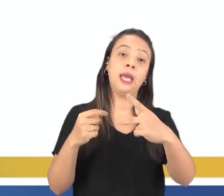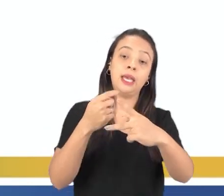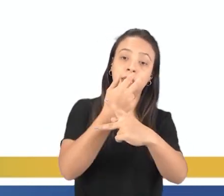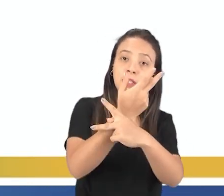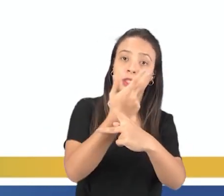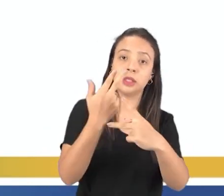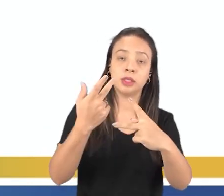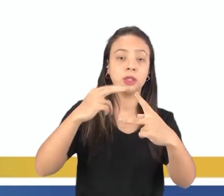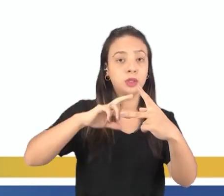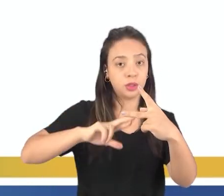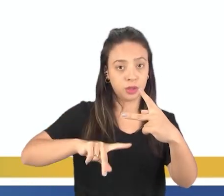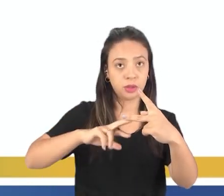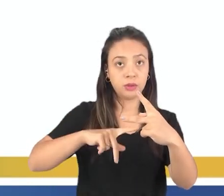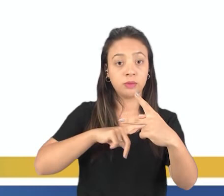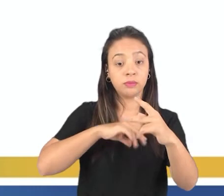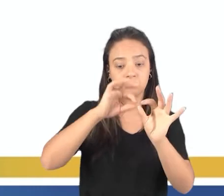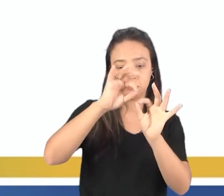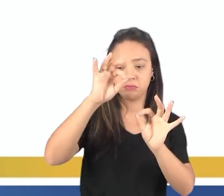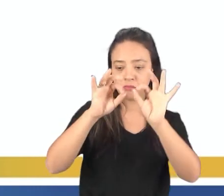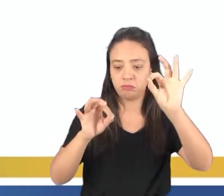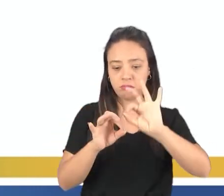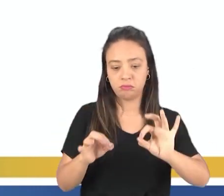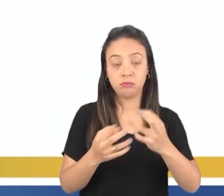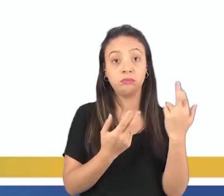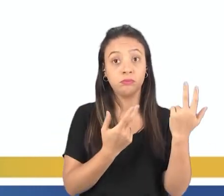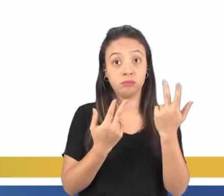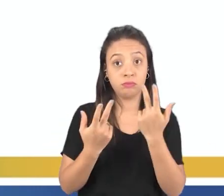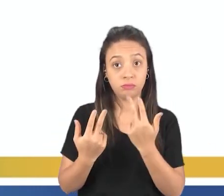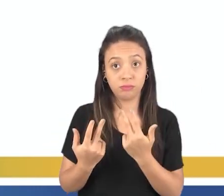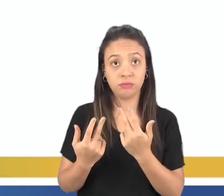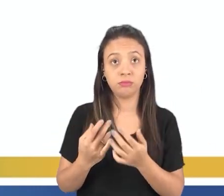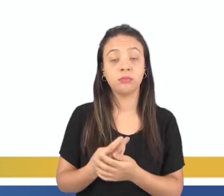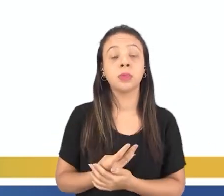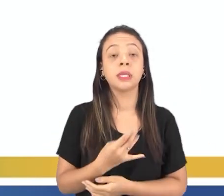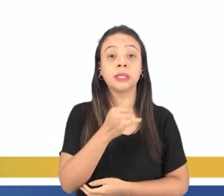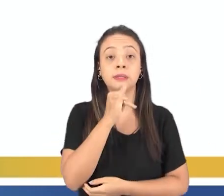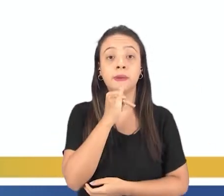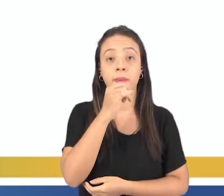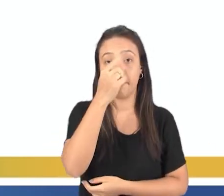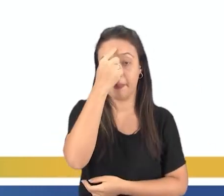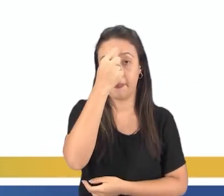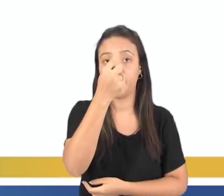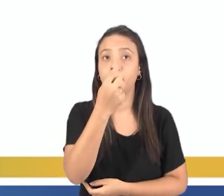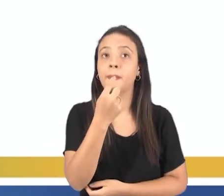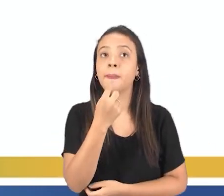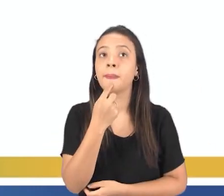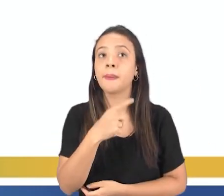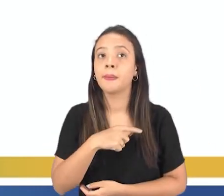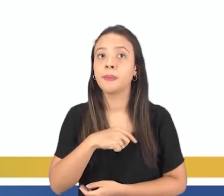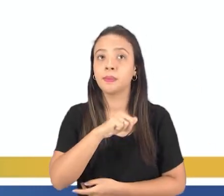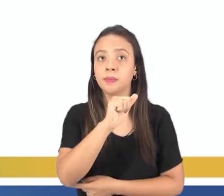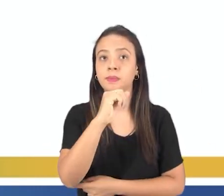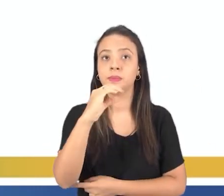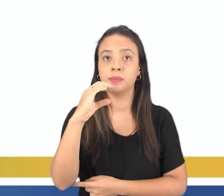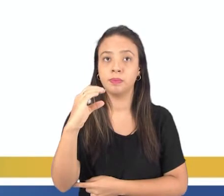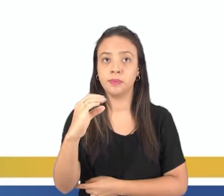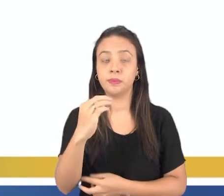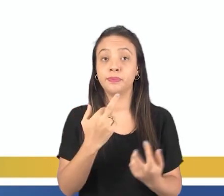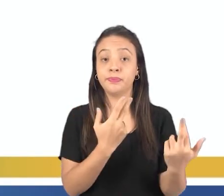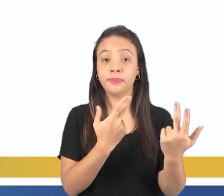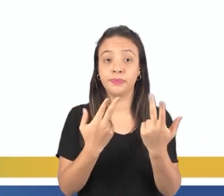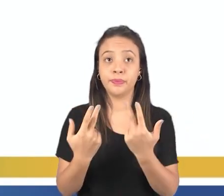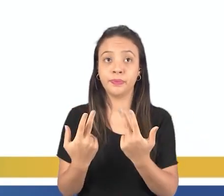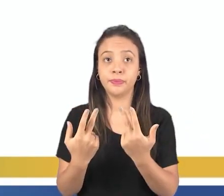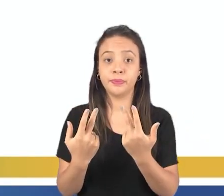o mesmo tamanho, certo? Então, no caso da imagem, nós temos o segmento AC é igual